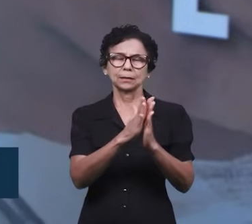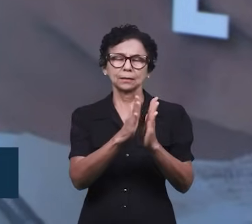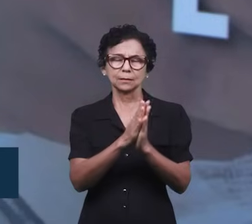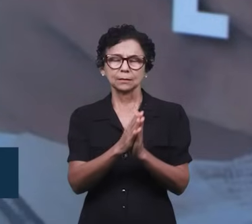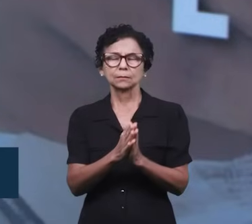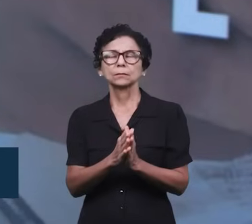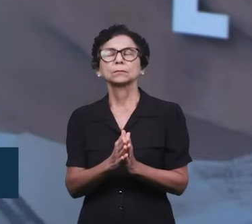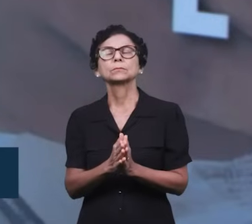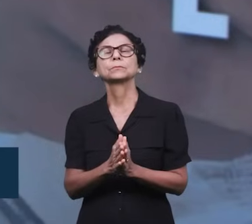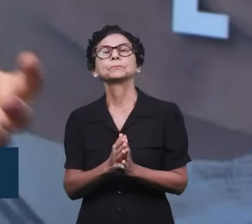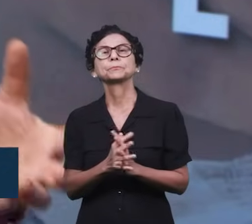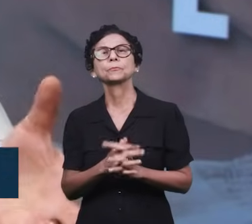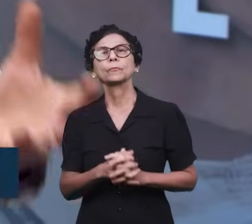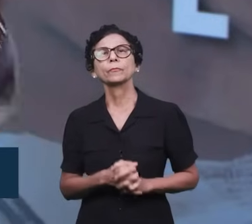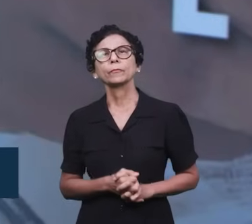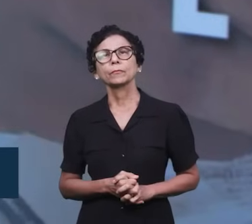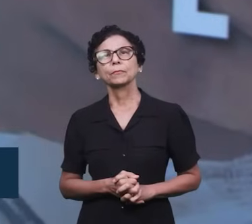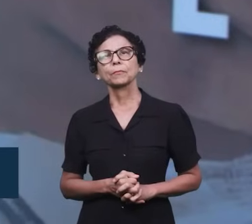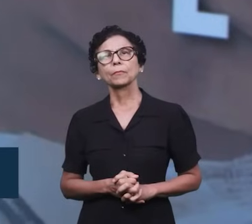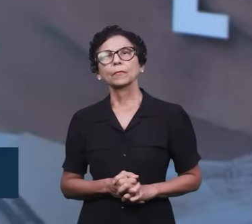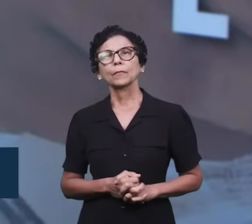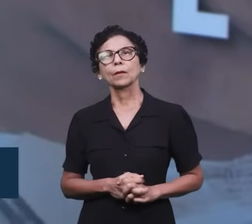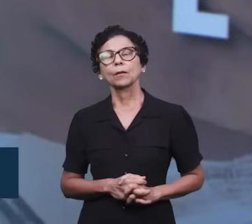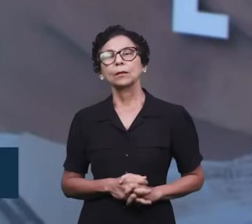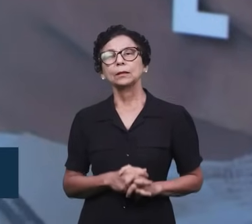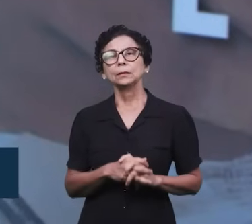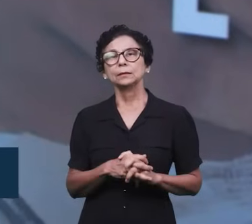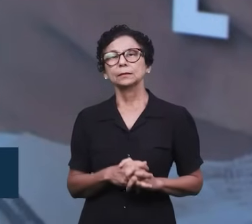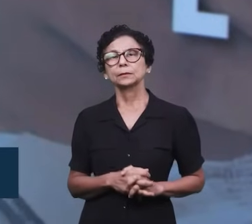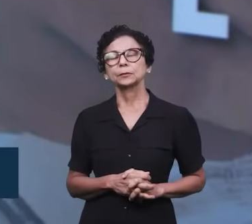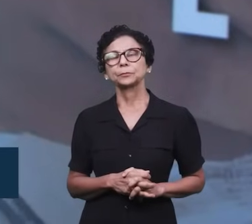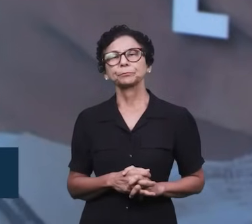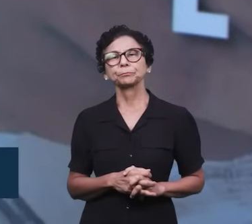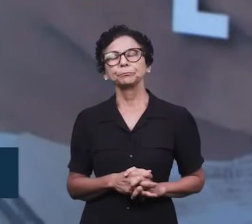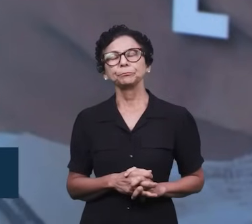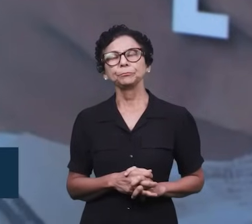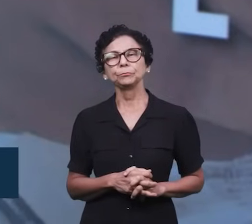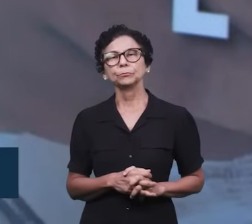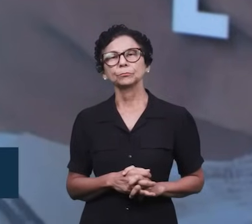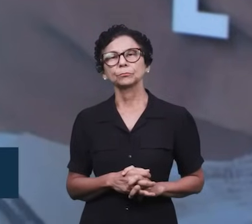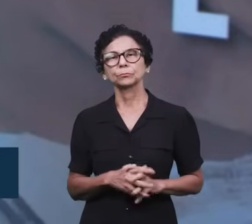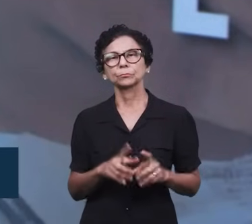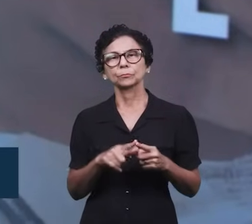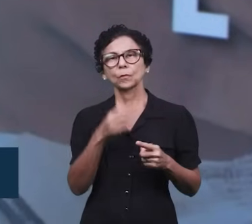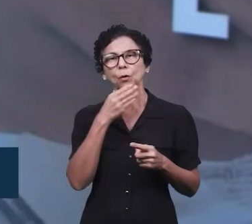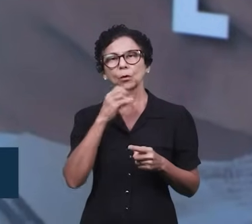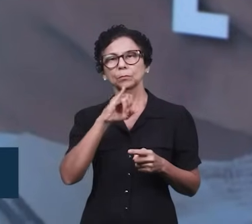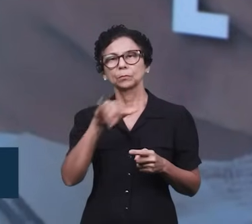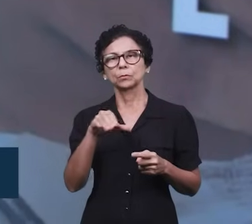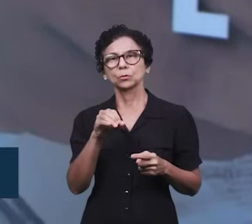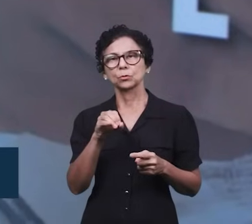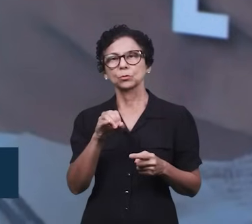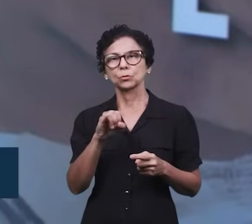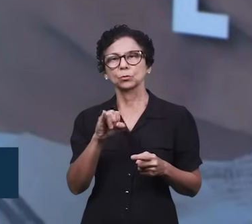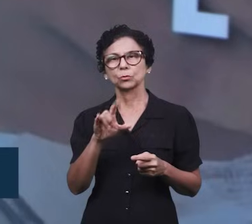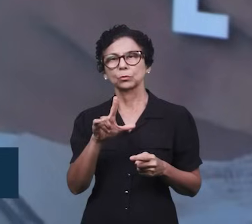gostam de serem assistidos. Mas a família do Jonildo veio ao barco. E o Jonildo, ele tinha